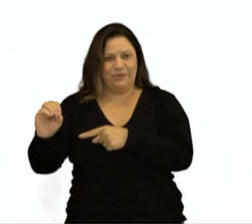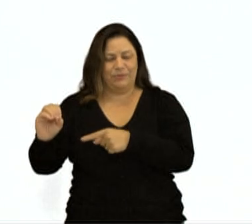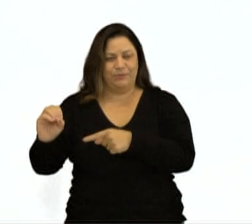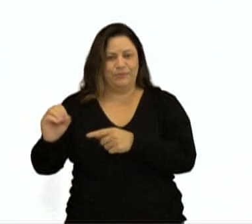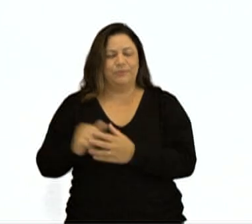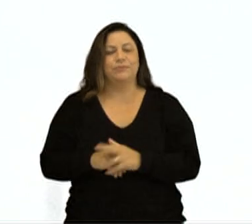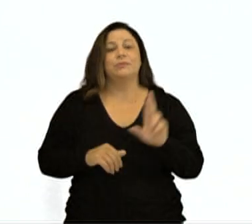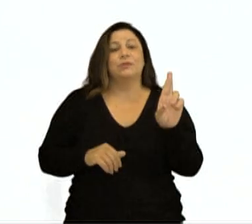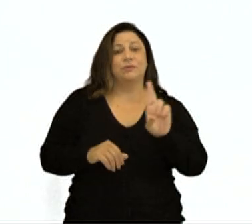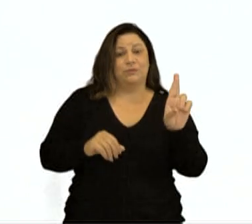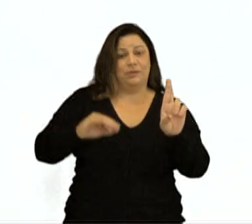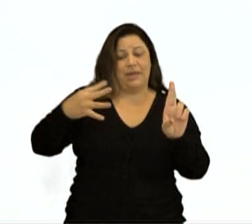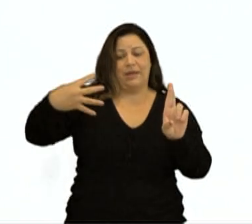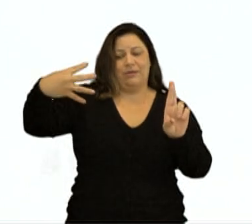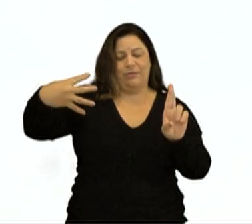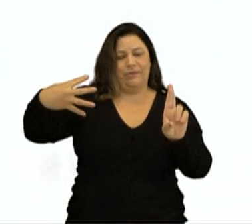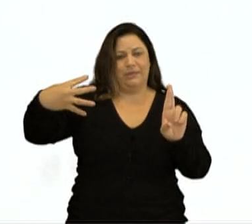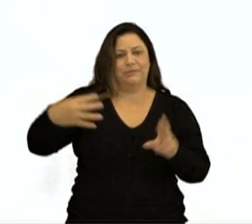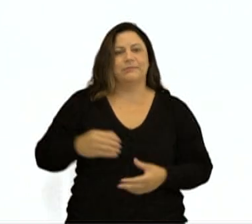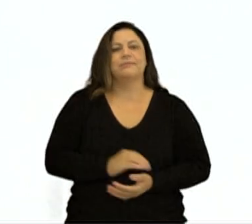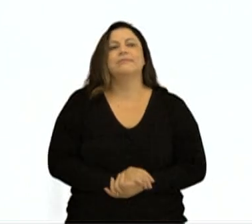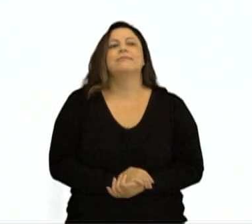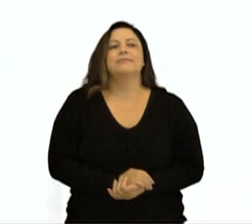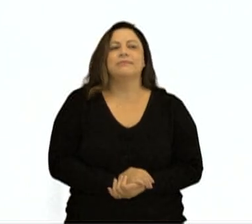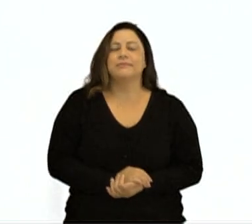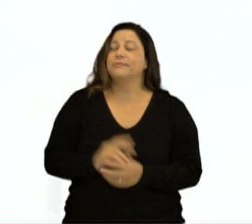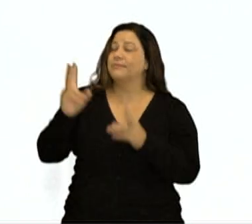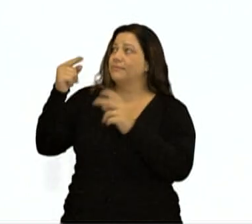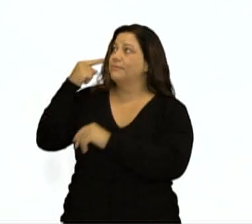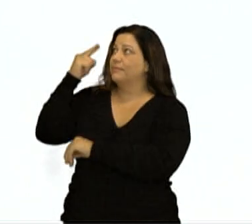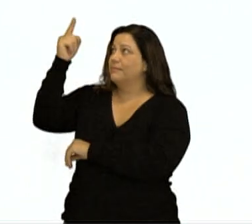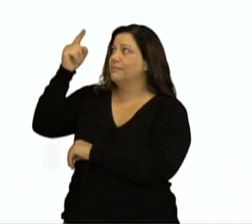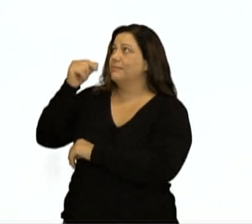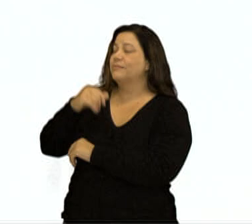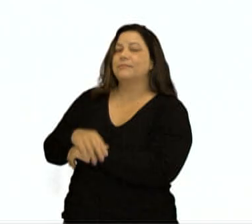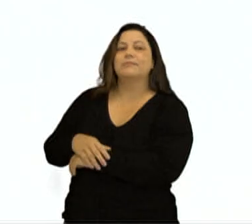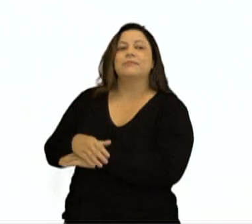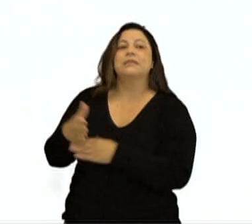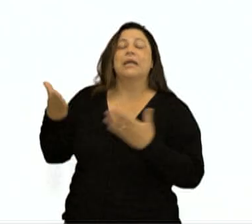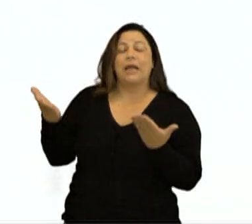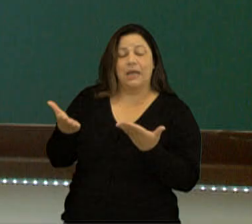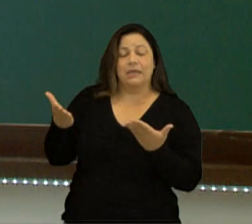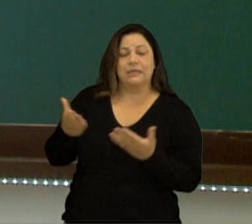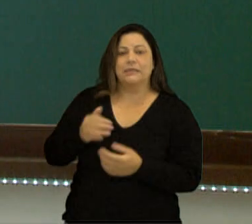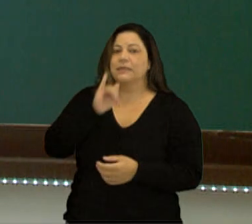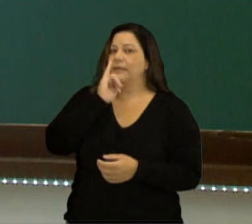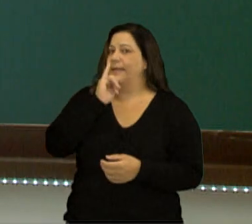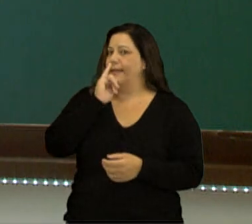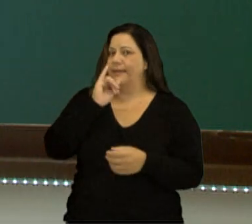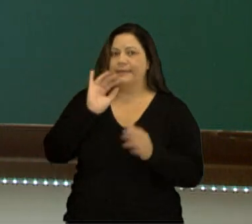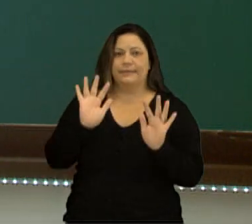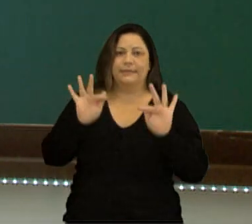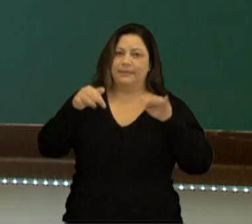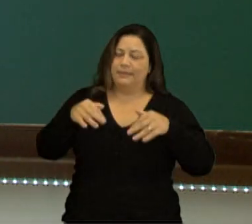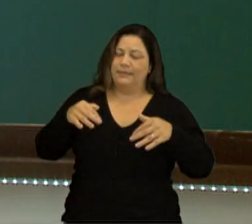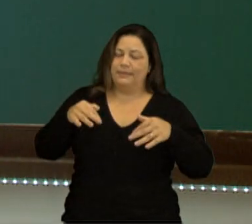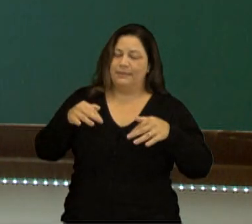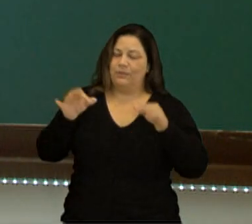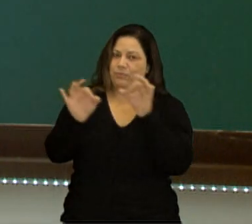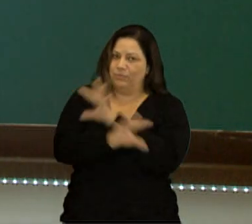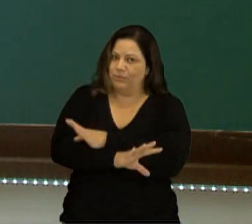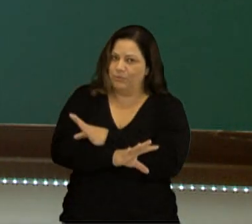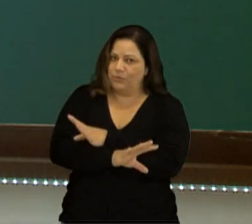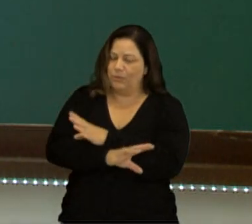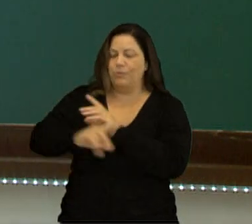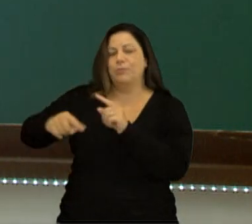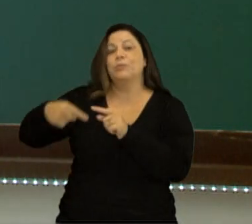raio vale 4. Este é o raio que a gente vai calcular. Nesse caso ainda a gente não resolveu, porque o nosso problema